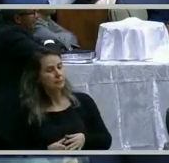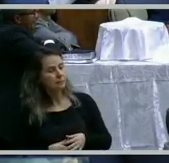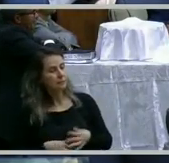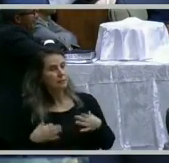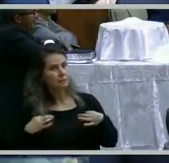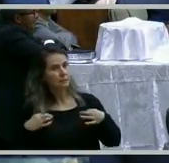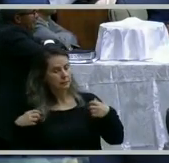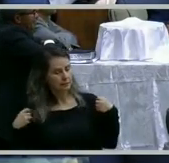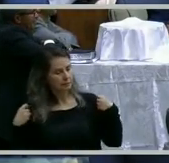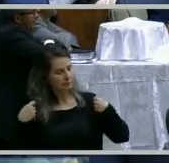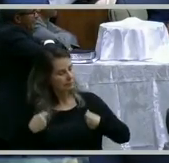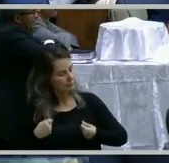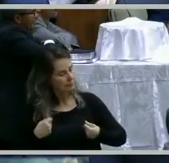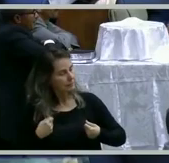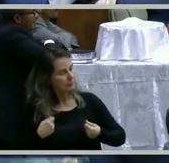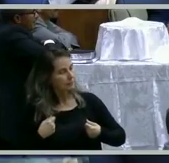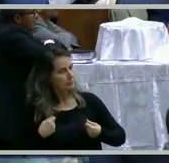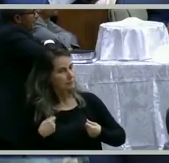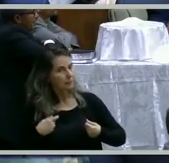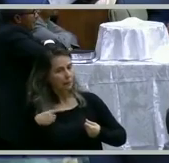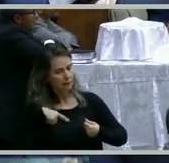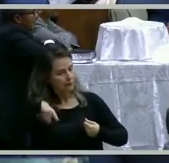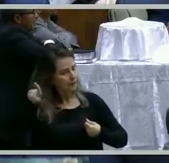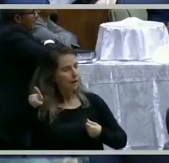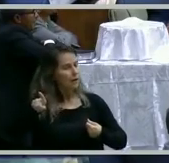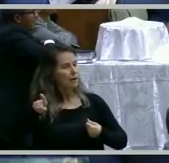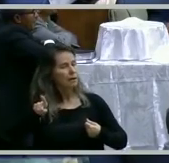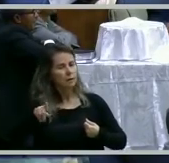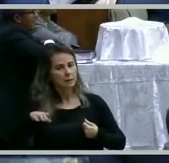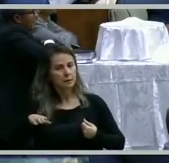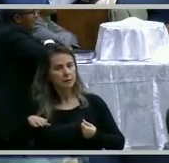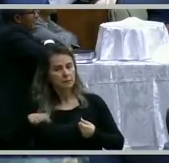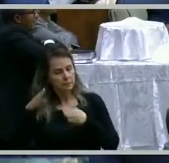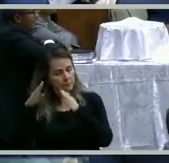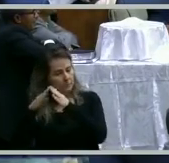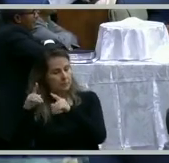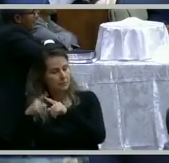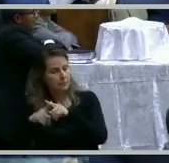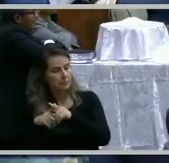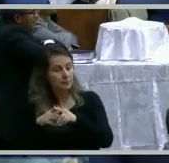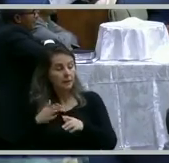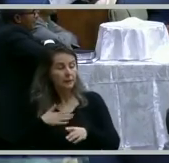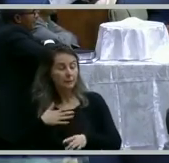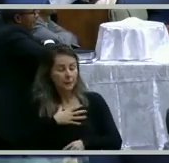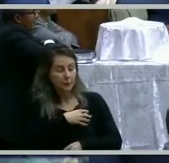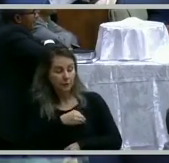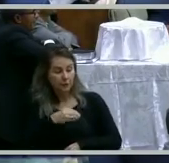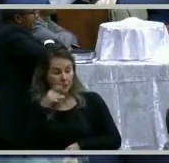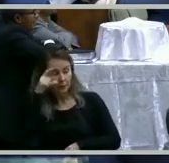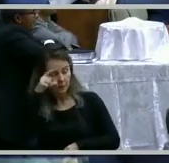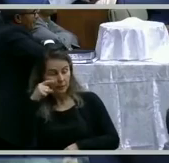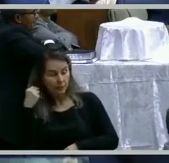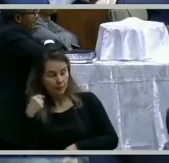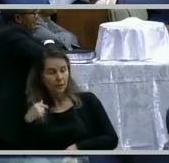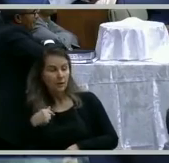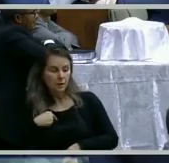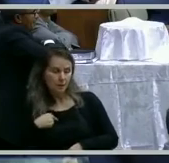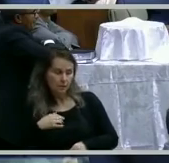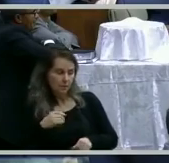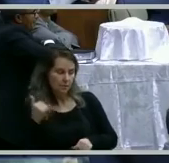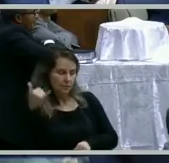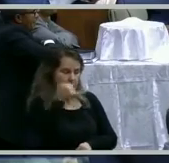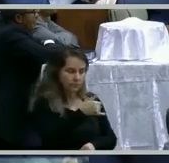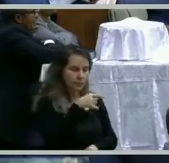farda, vai para o quartel, acompanha meu filho, porque lá eu vou falar contigo.